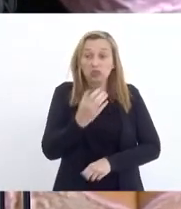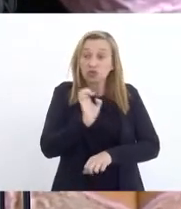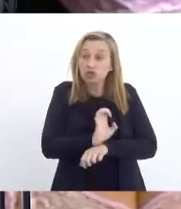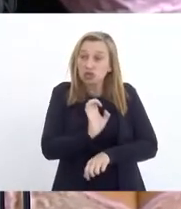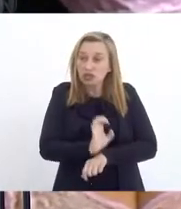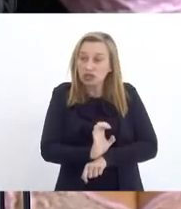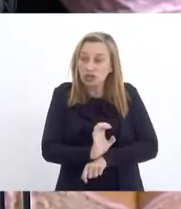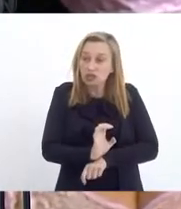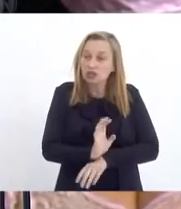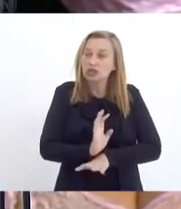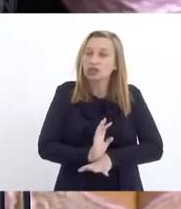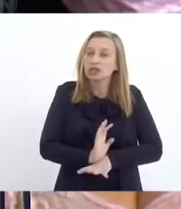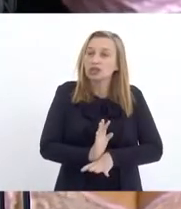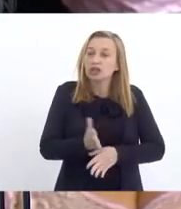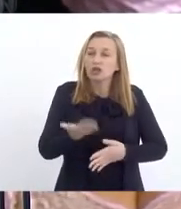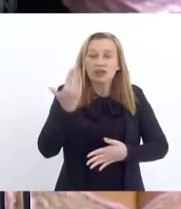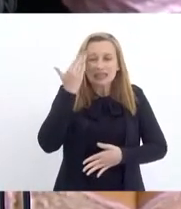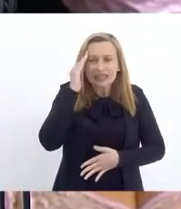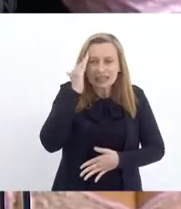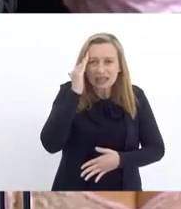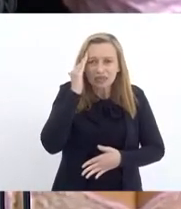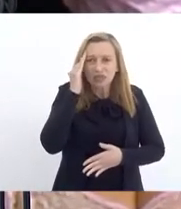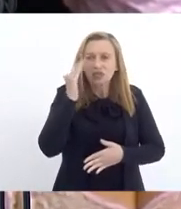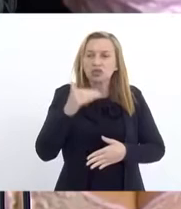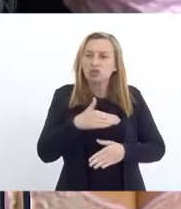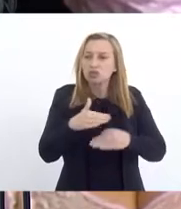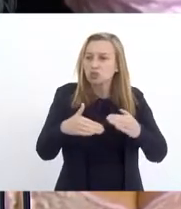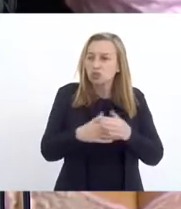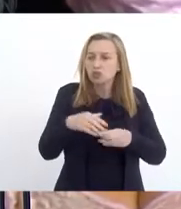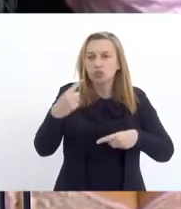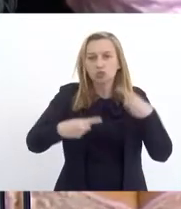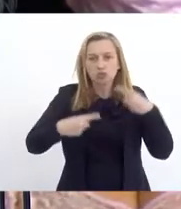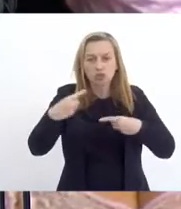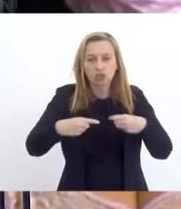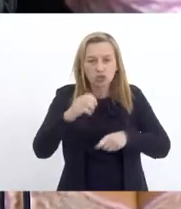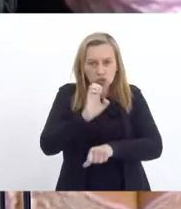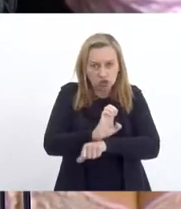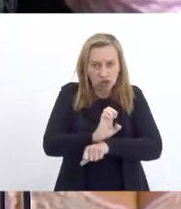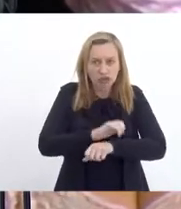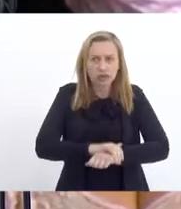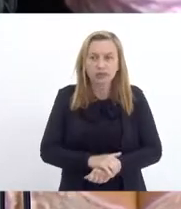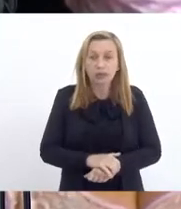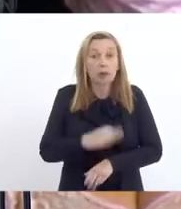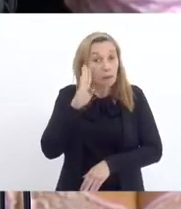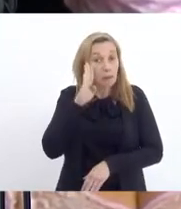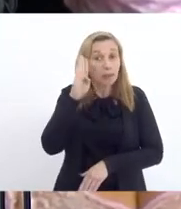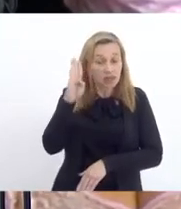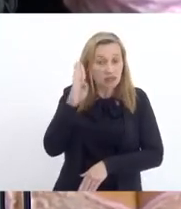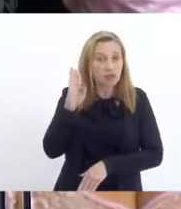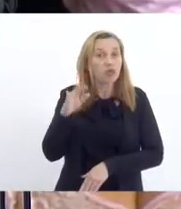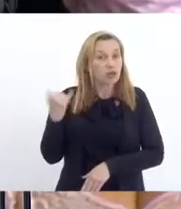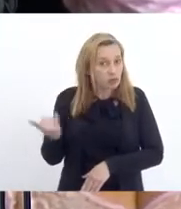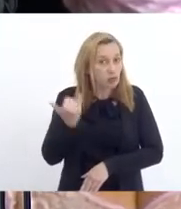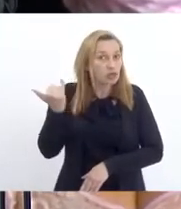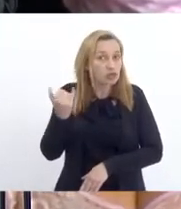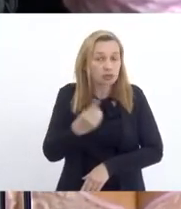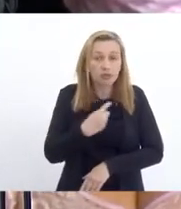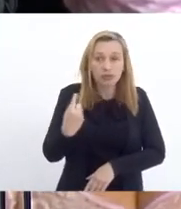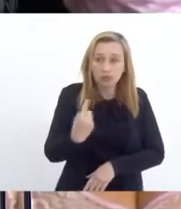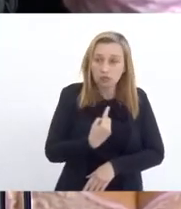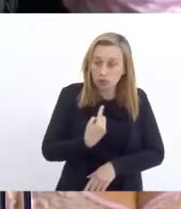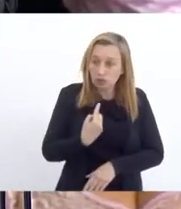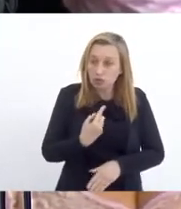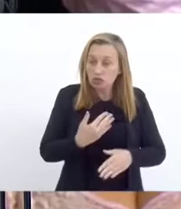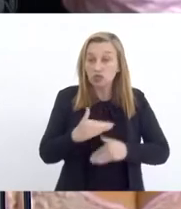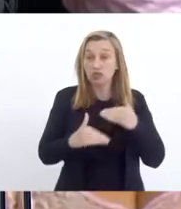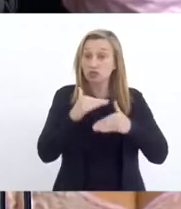à pacificação e o entendimento das correntes políticas do Estado, o que é fundamental e importante para a nossa recuperação, para o